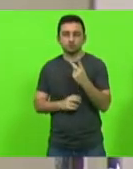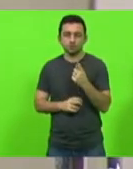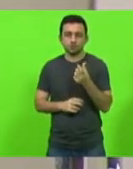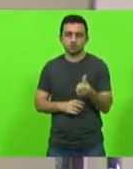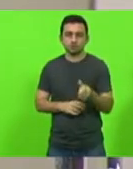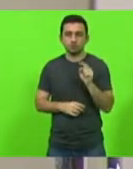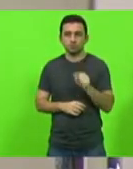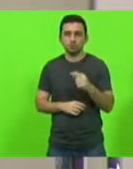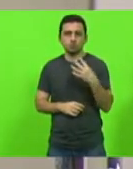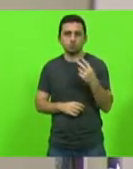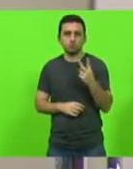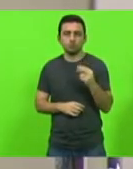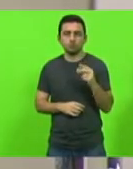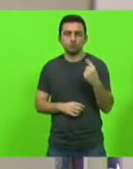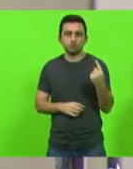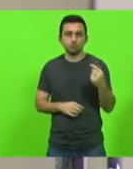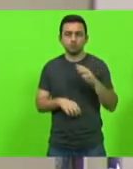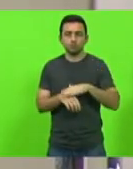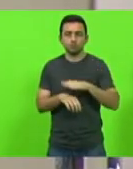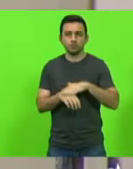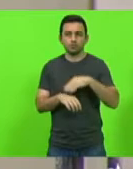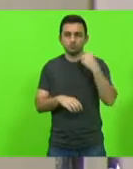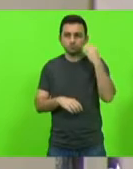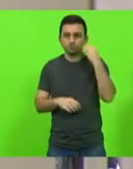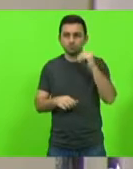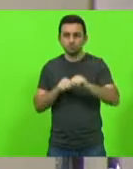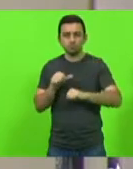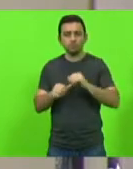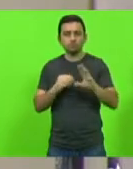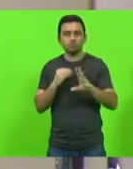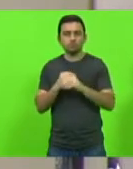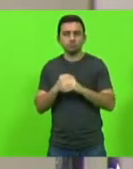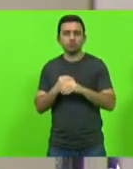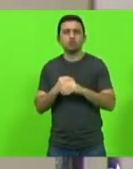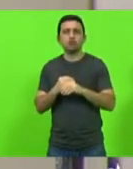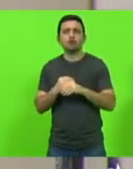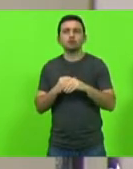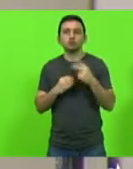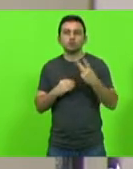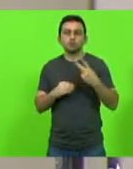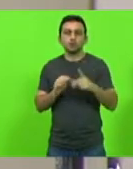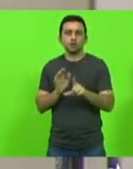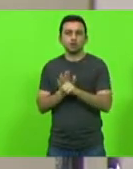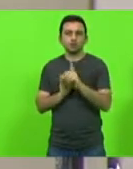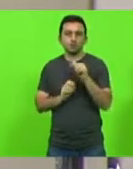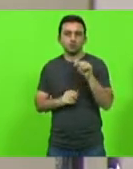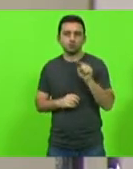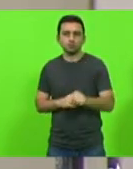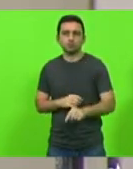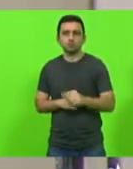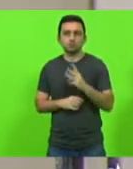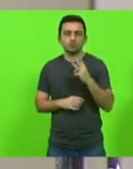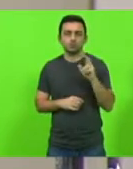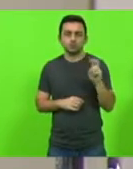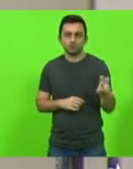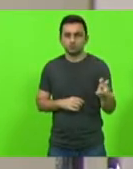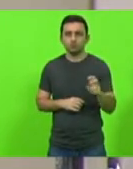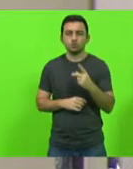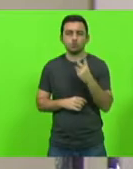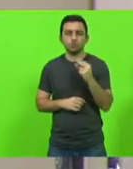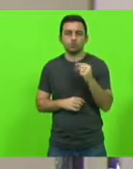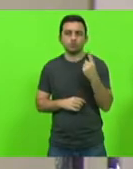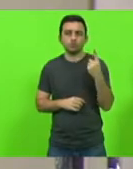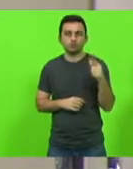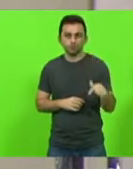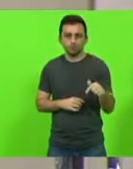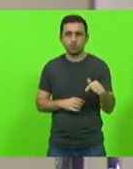2021 autor deputado Márcio Machado altera o anexo segundo da lei 17.335 de 2017 que consolida as